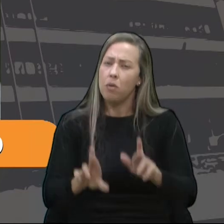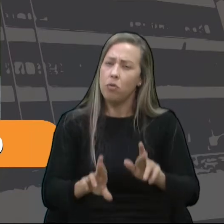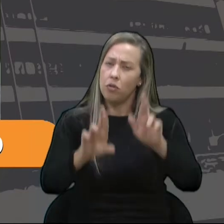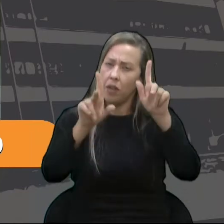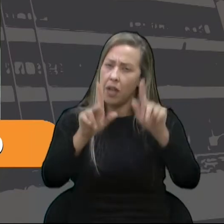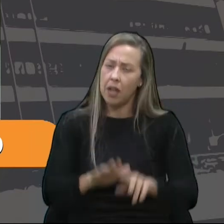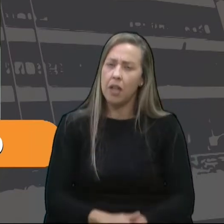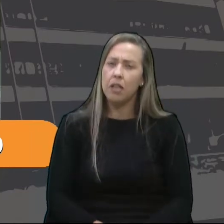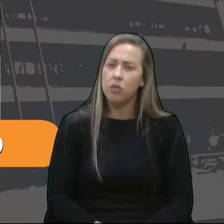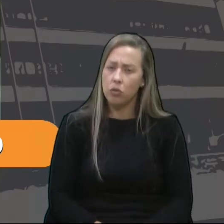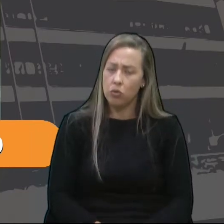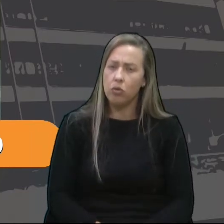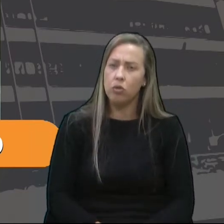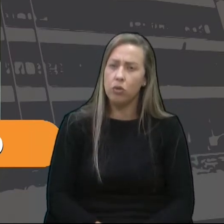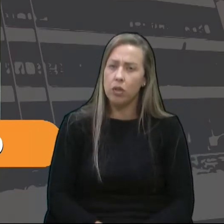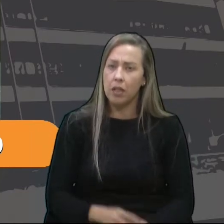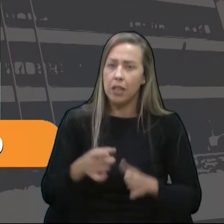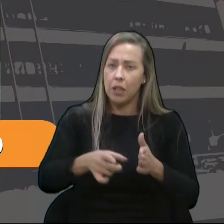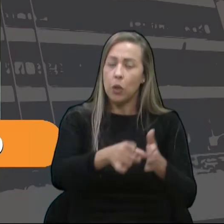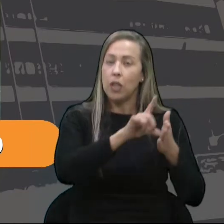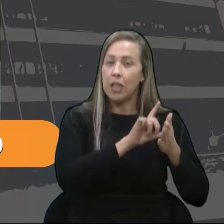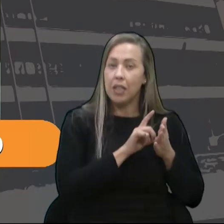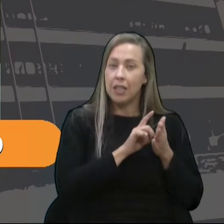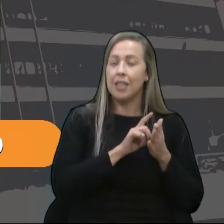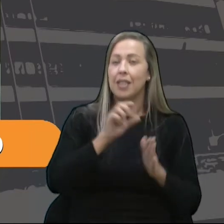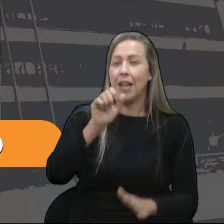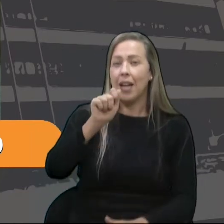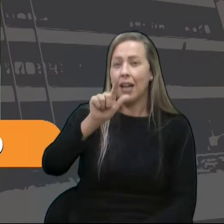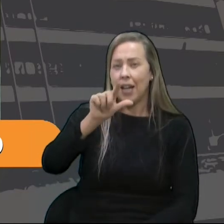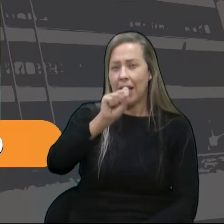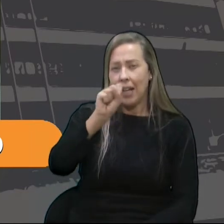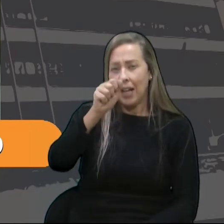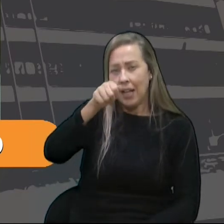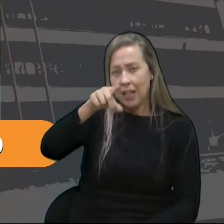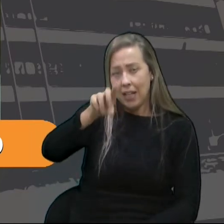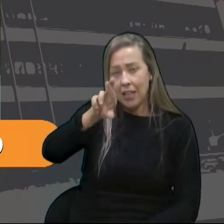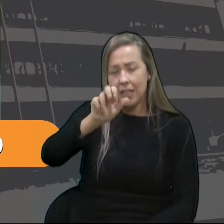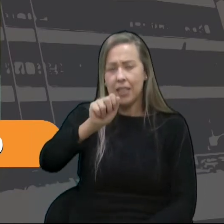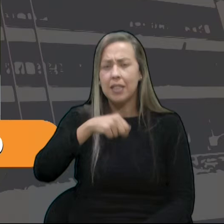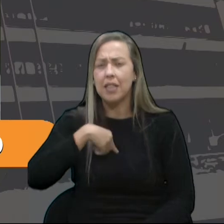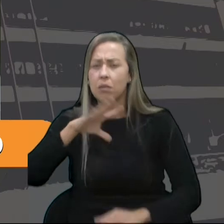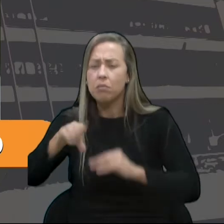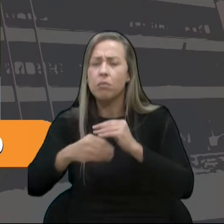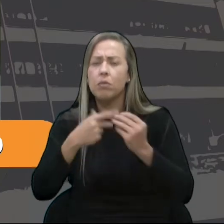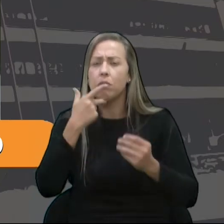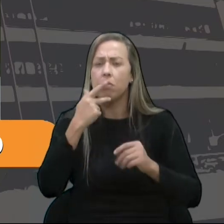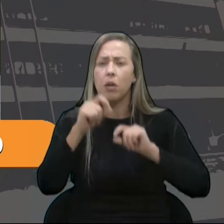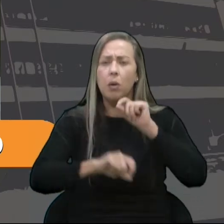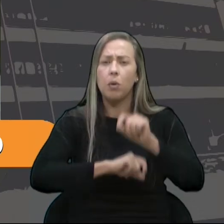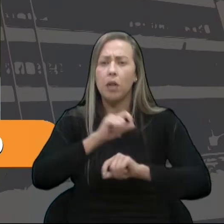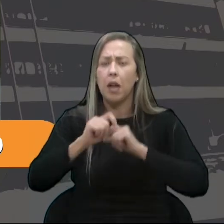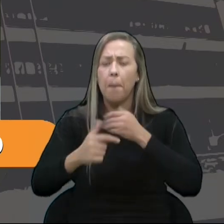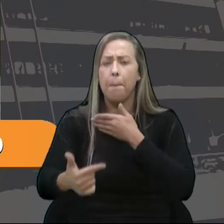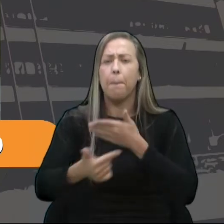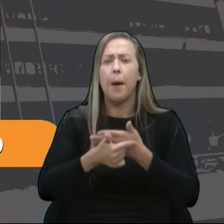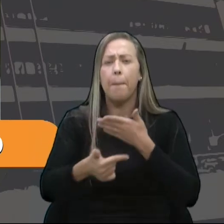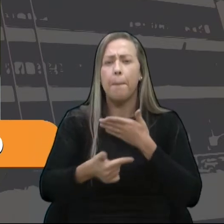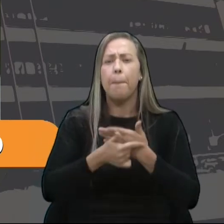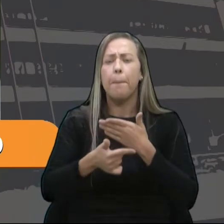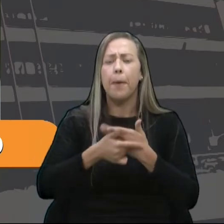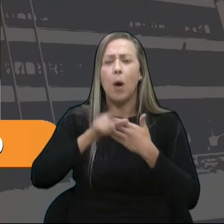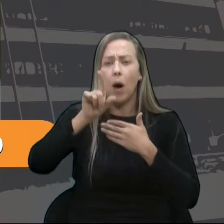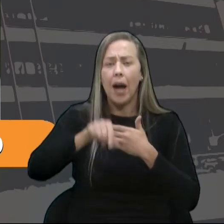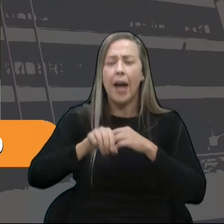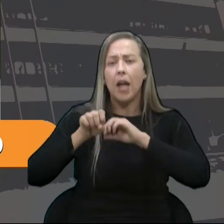diferente daquele apontado pela Alessandra há pouco. Eu diria que o fundamento está